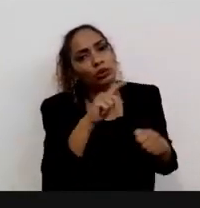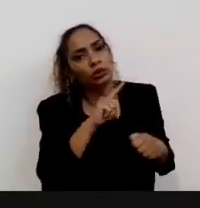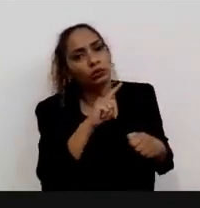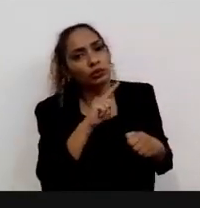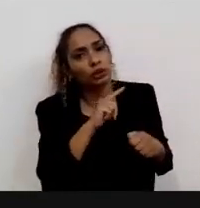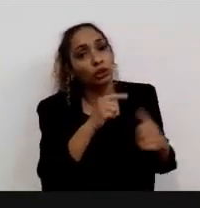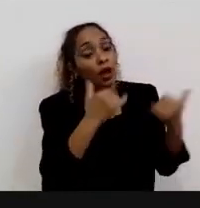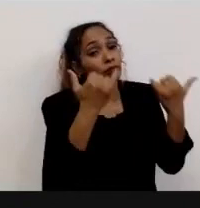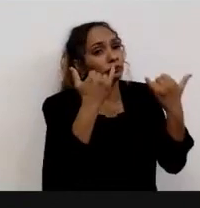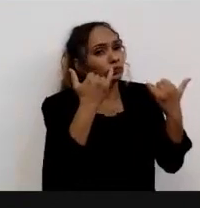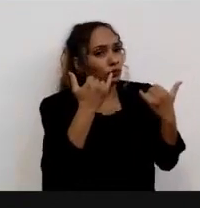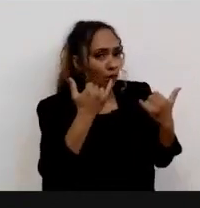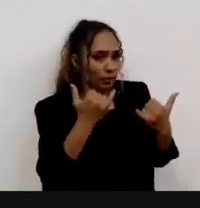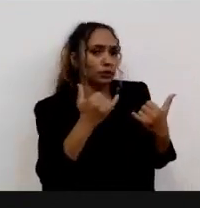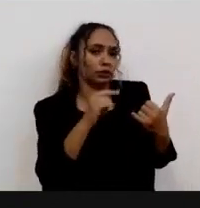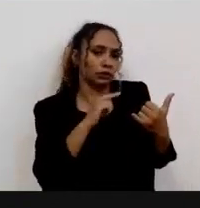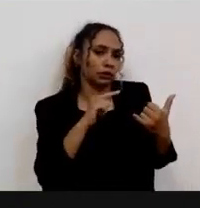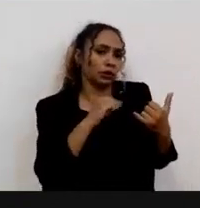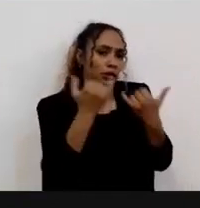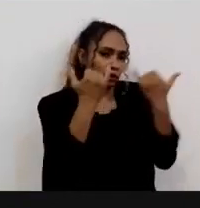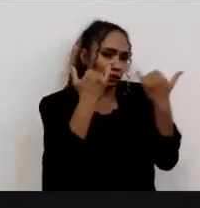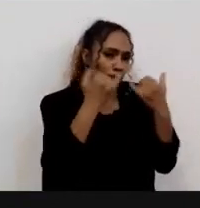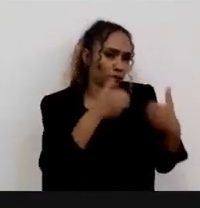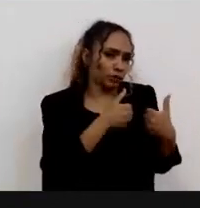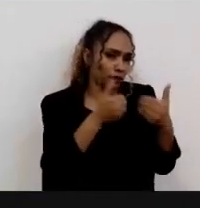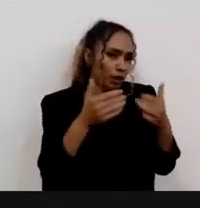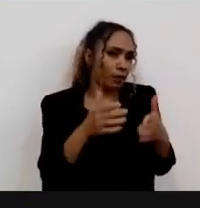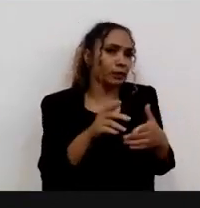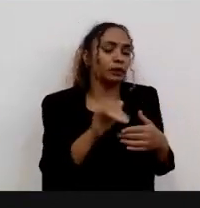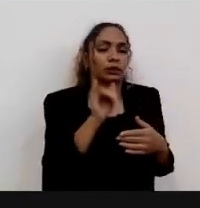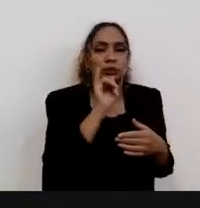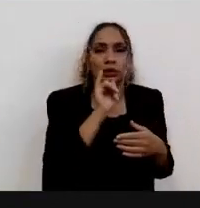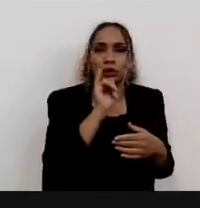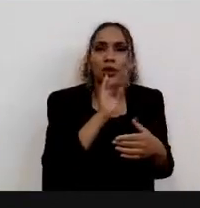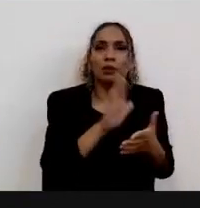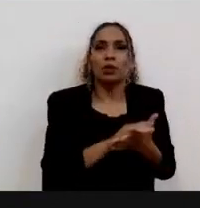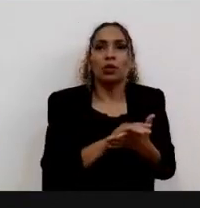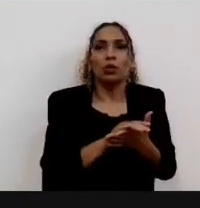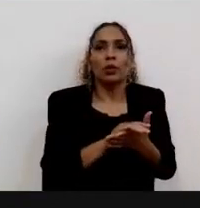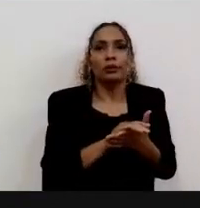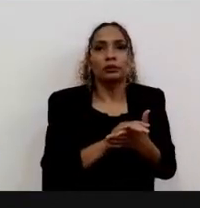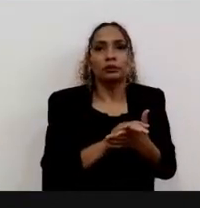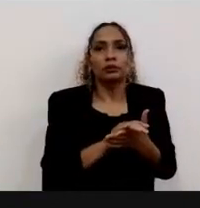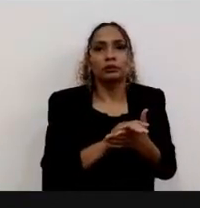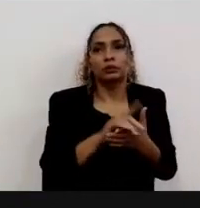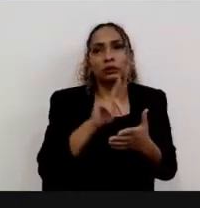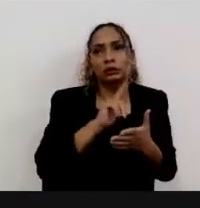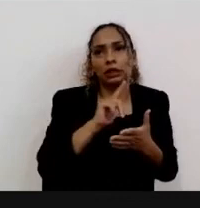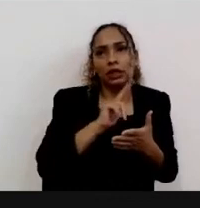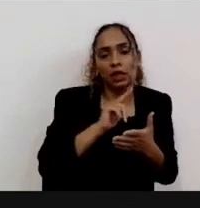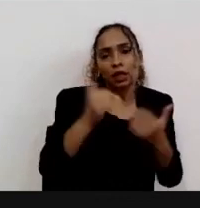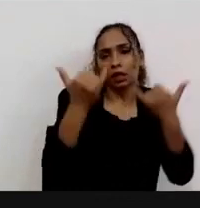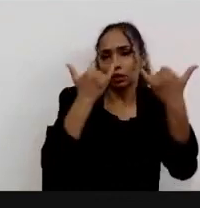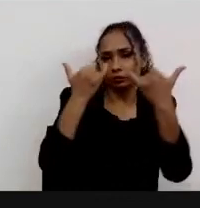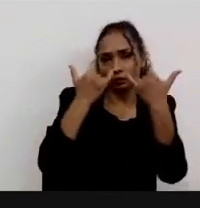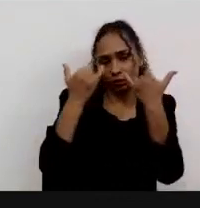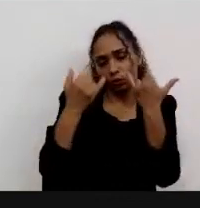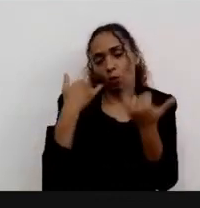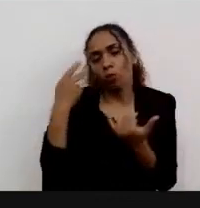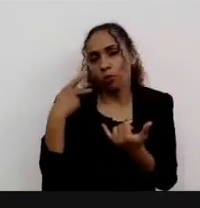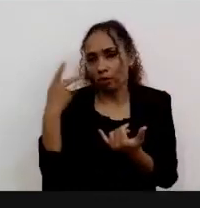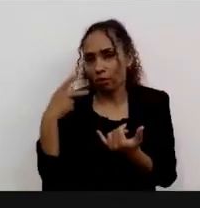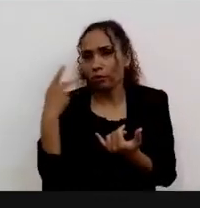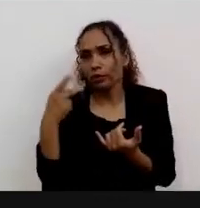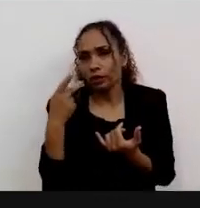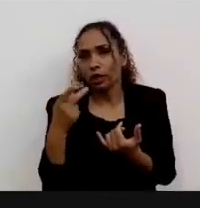mais informações que estão nesses dados abertos. Por exemplo, se você considerar os dados, mesmo os dados de parlamentar, a